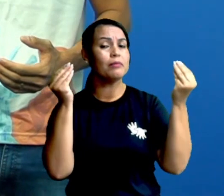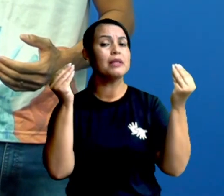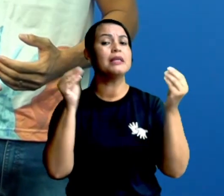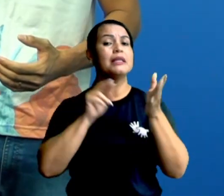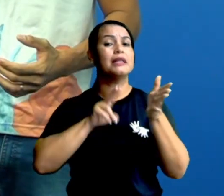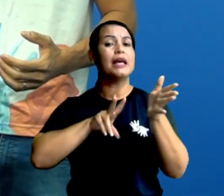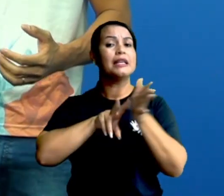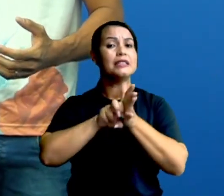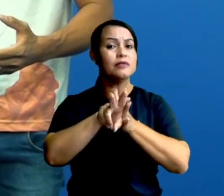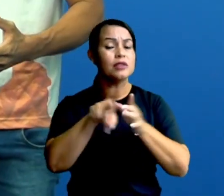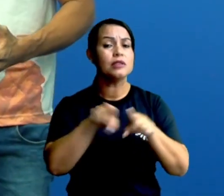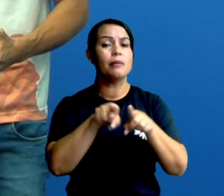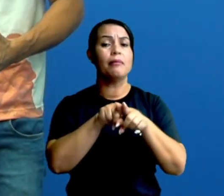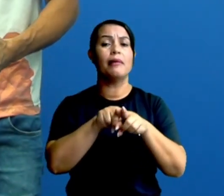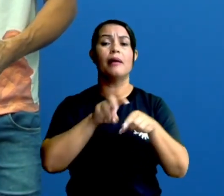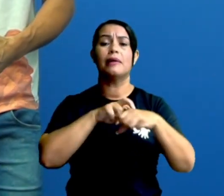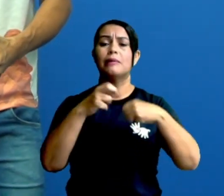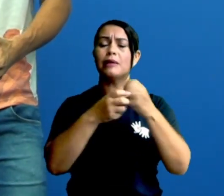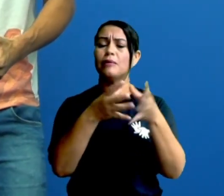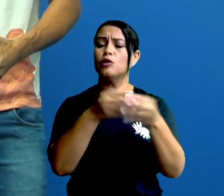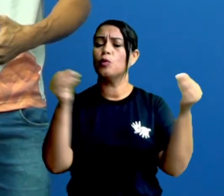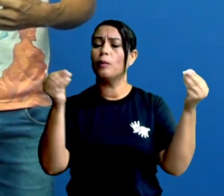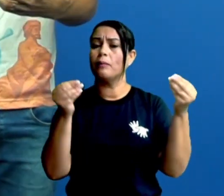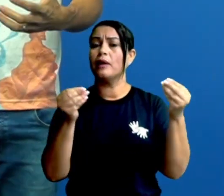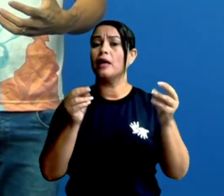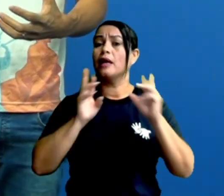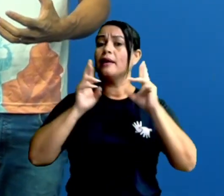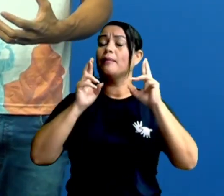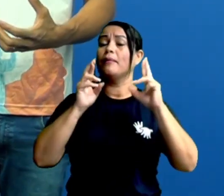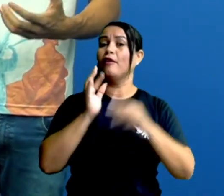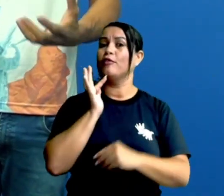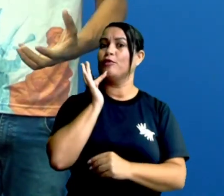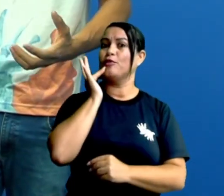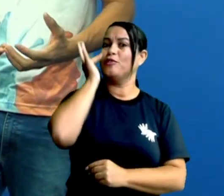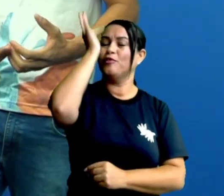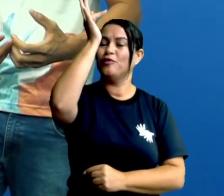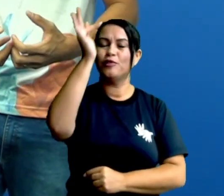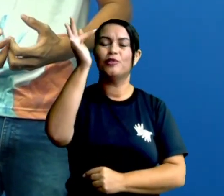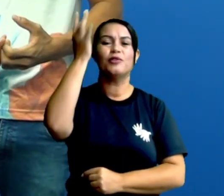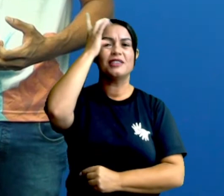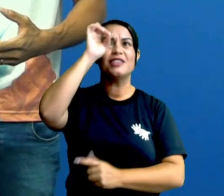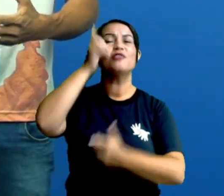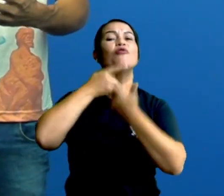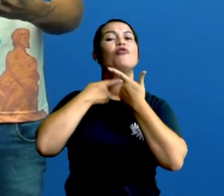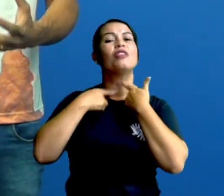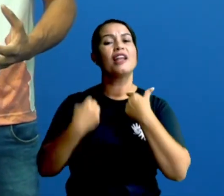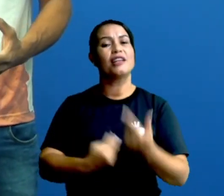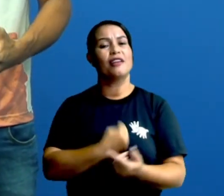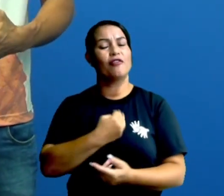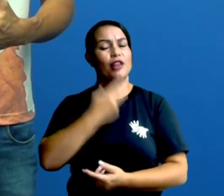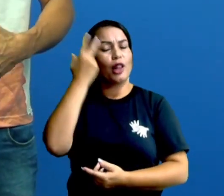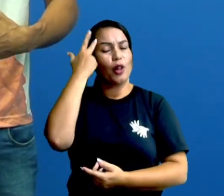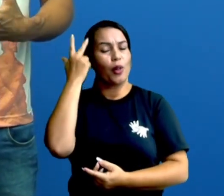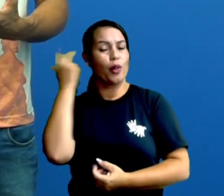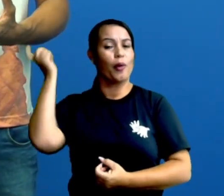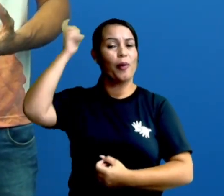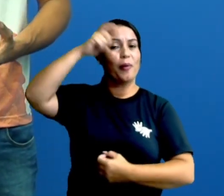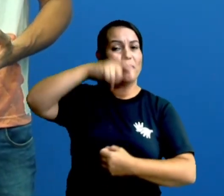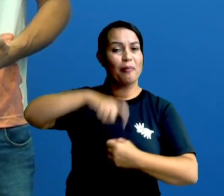essa pandemia e muito em breve, né, estarmos tendo, se Deus quiser, a nossa vida